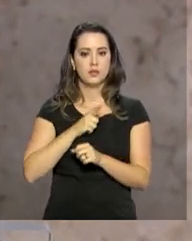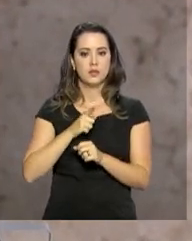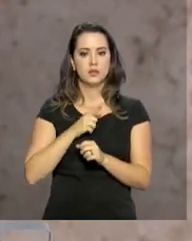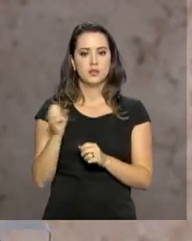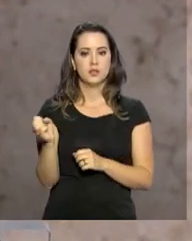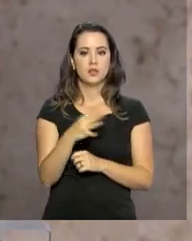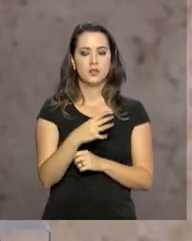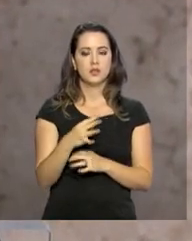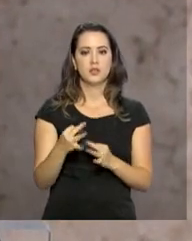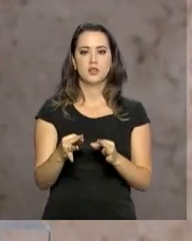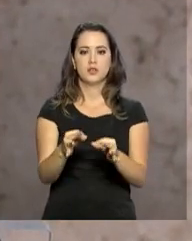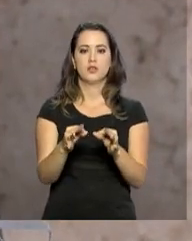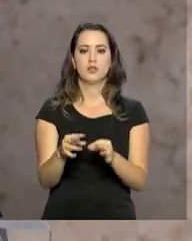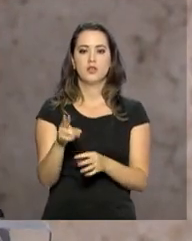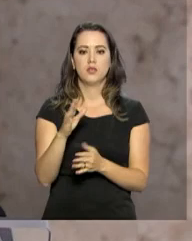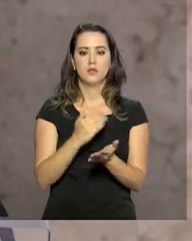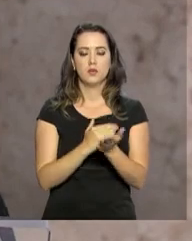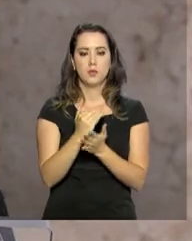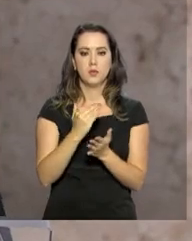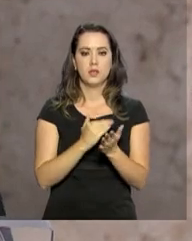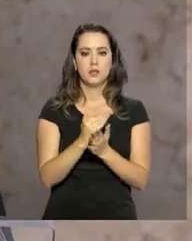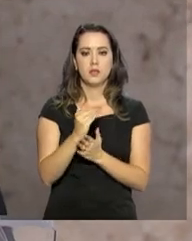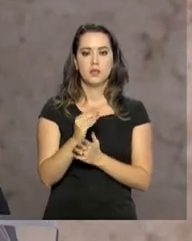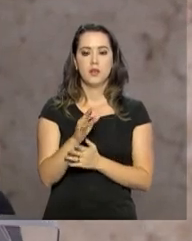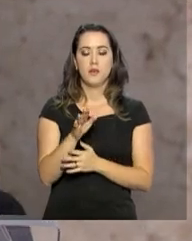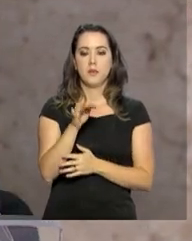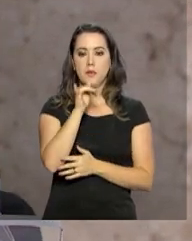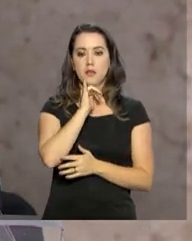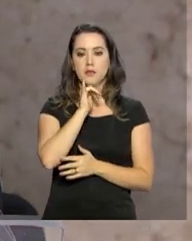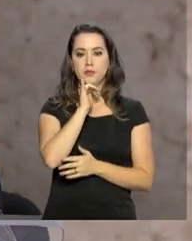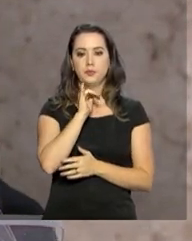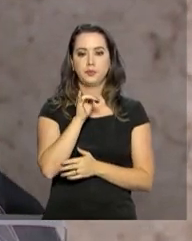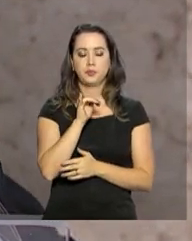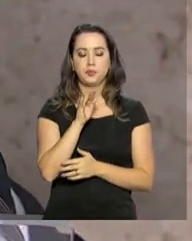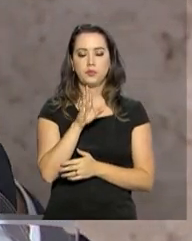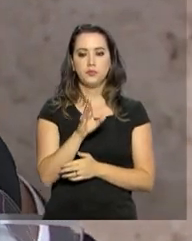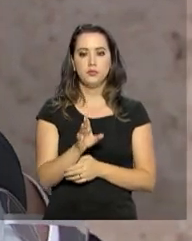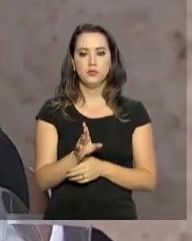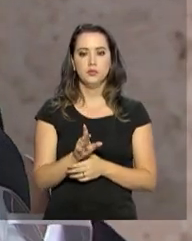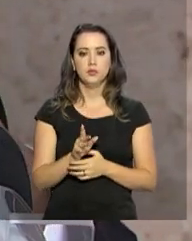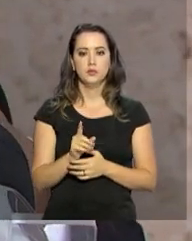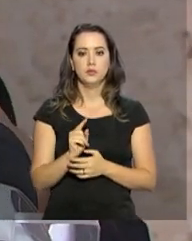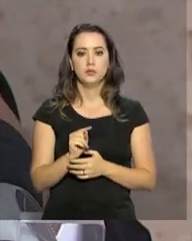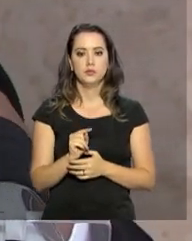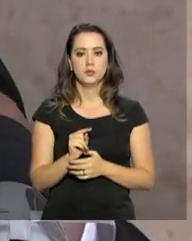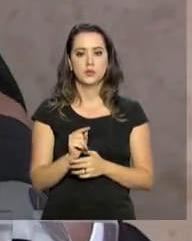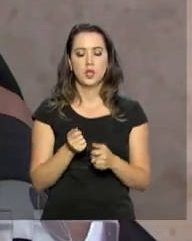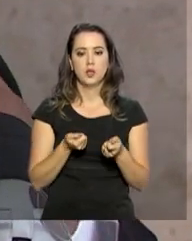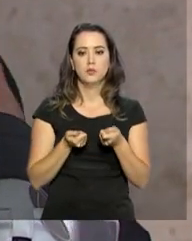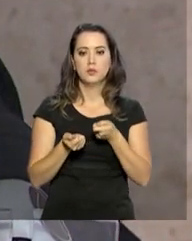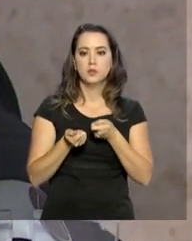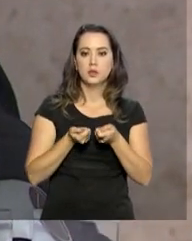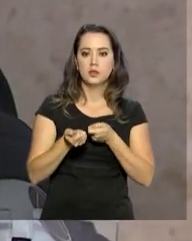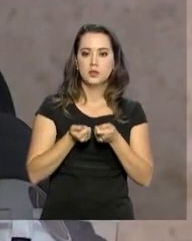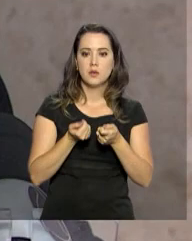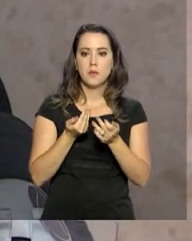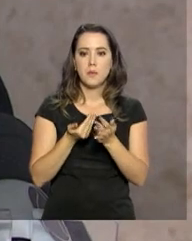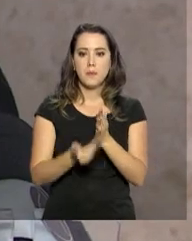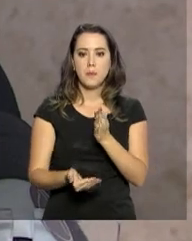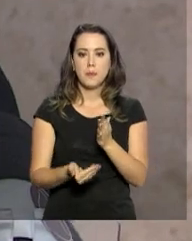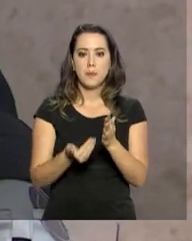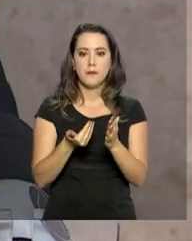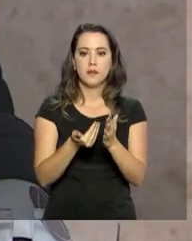inovação eles vão começar por exemplo a controlar as perdas